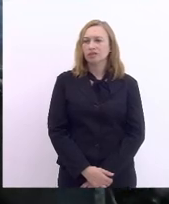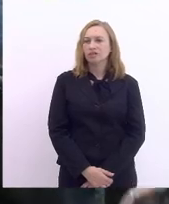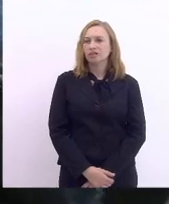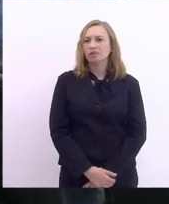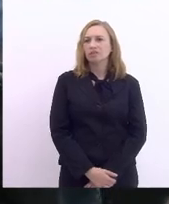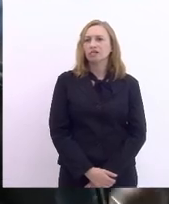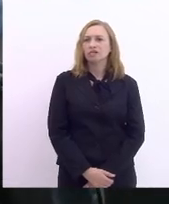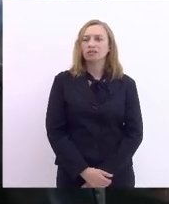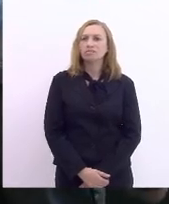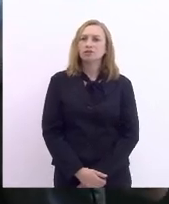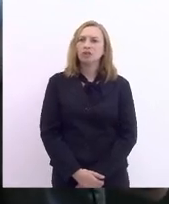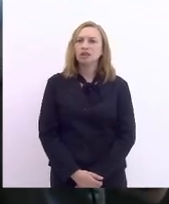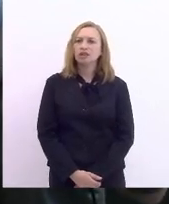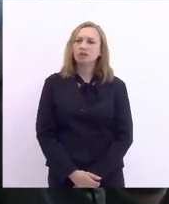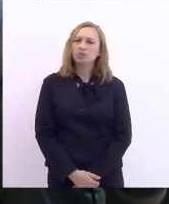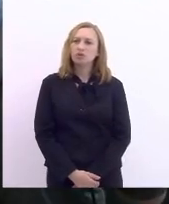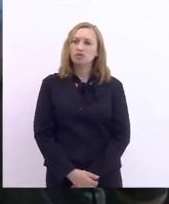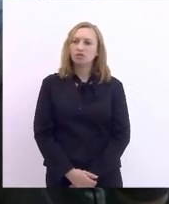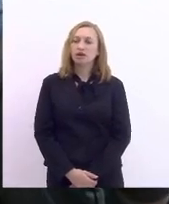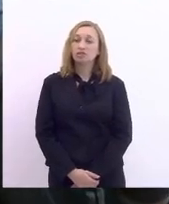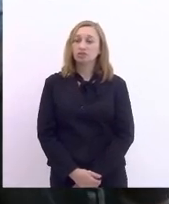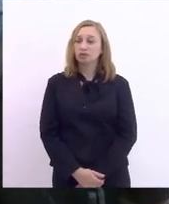E aí